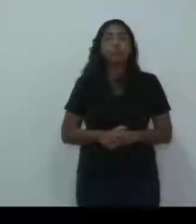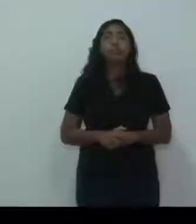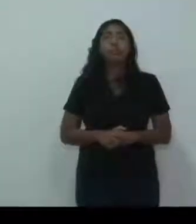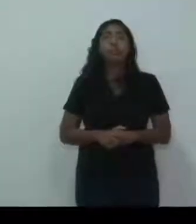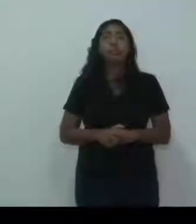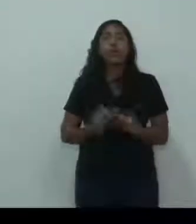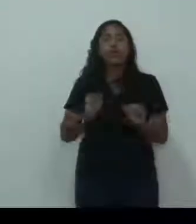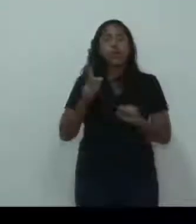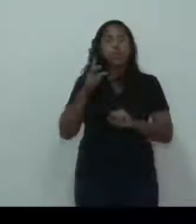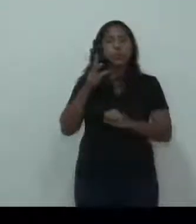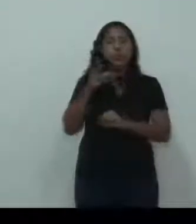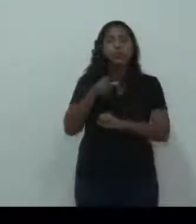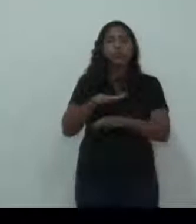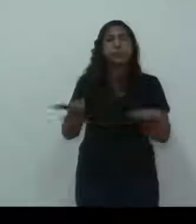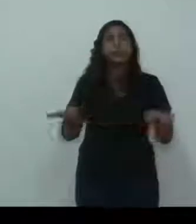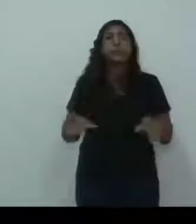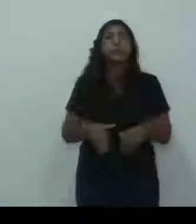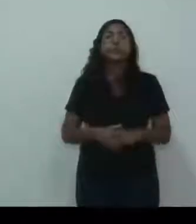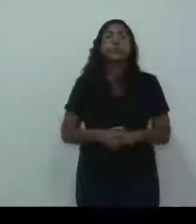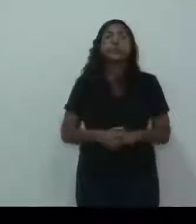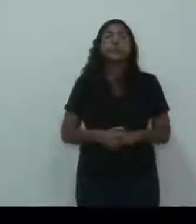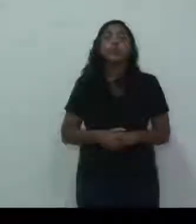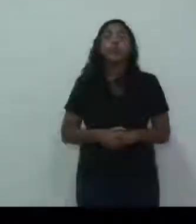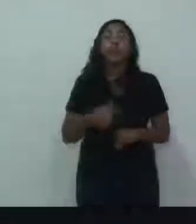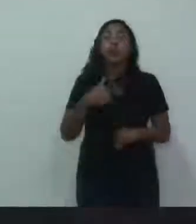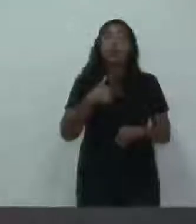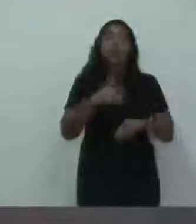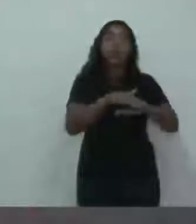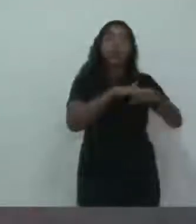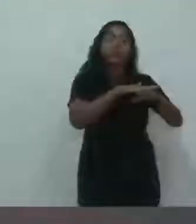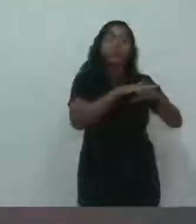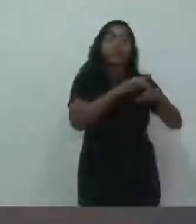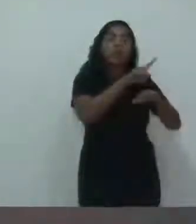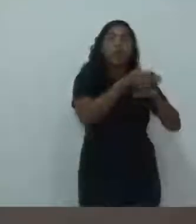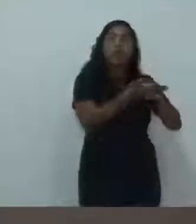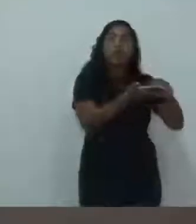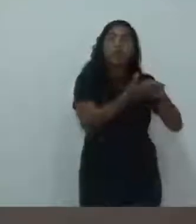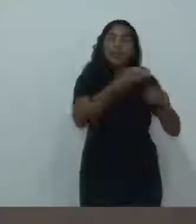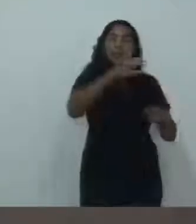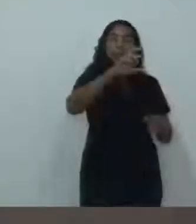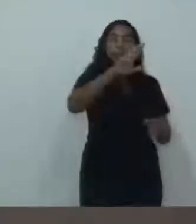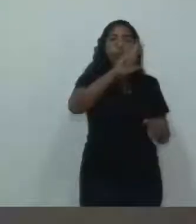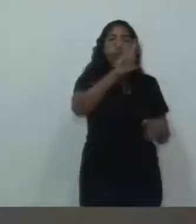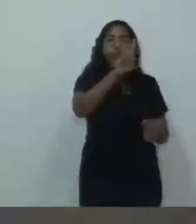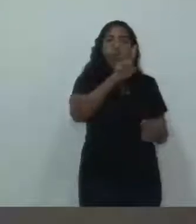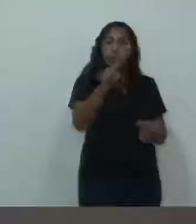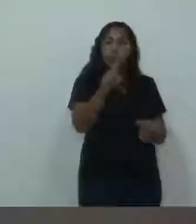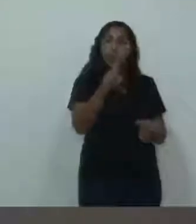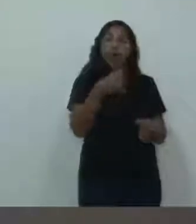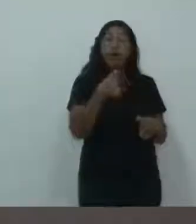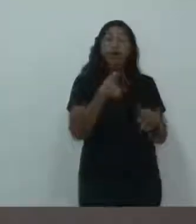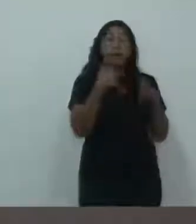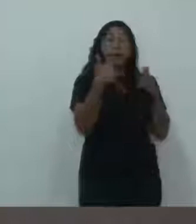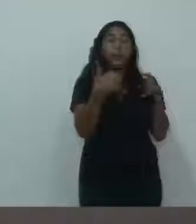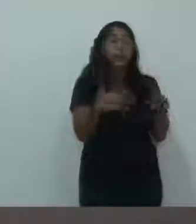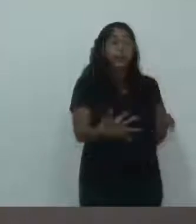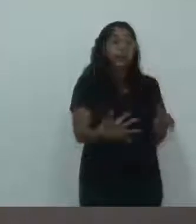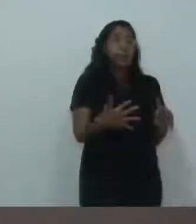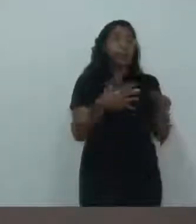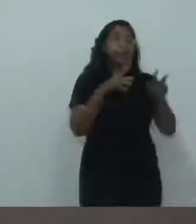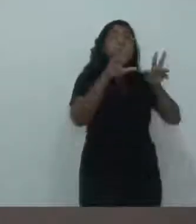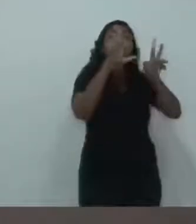Pode cortar, Soninha? E aí eu falei com o Cruz essa semana, o secretário Cruz me atendeu muito bem. Eu falei especificamente de um